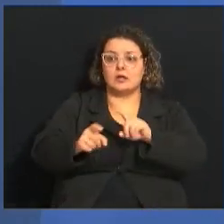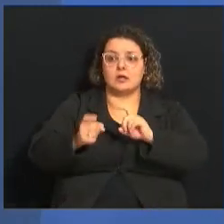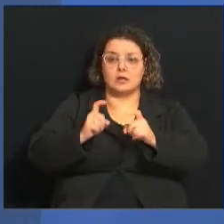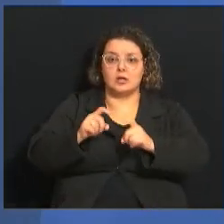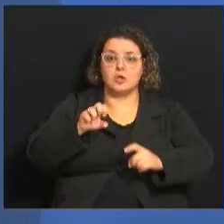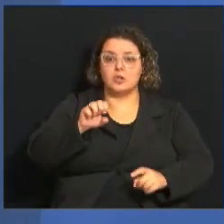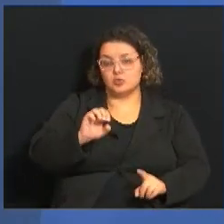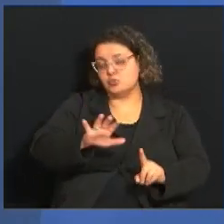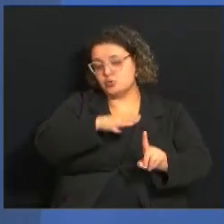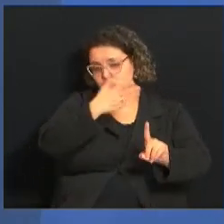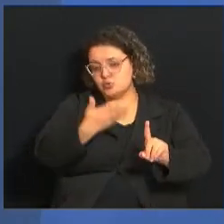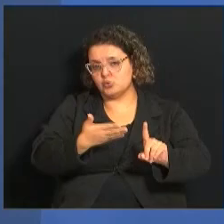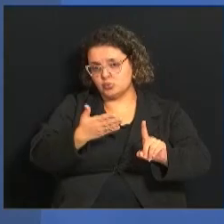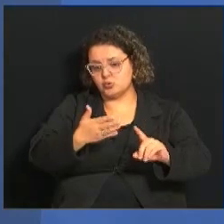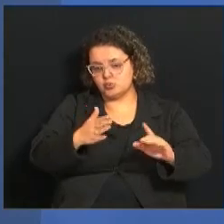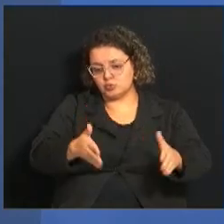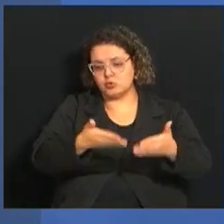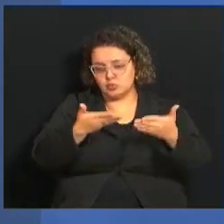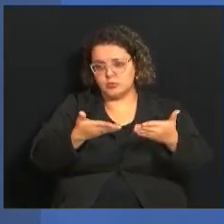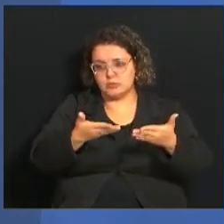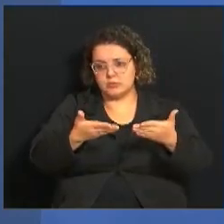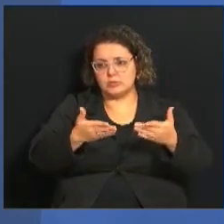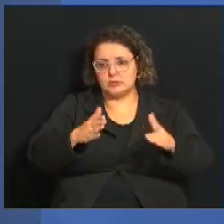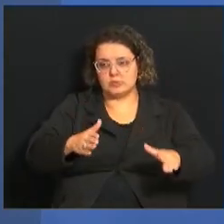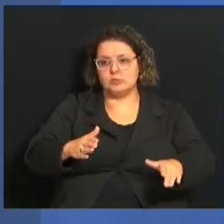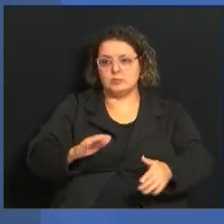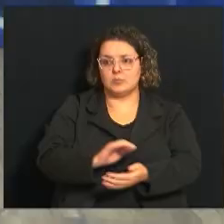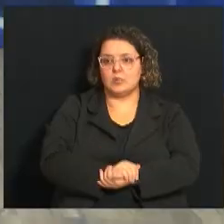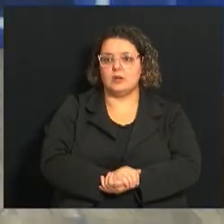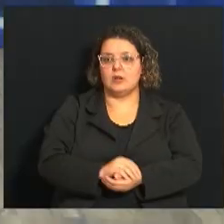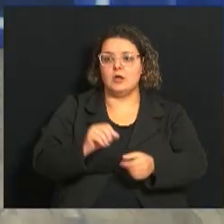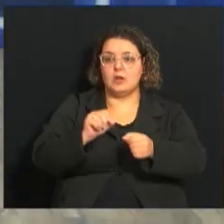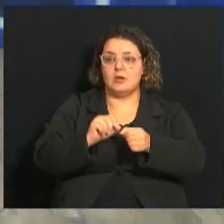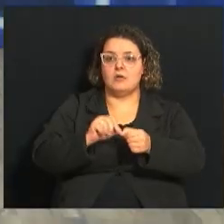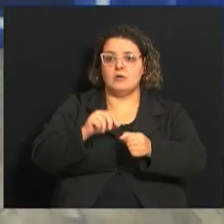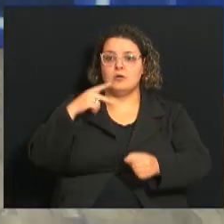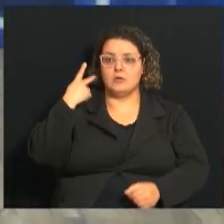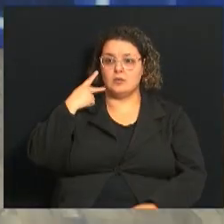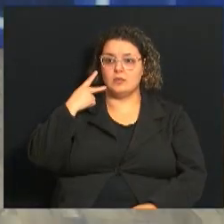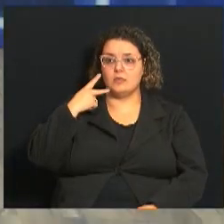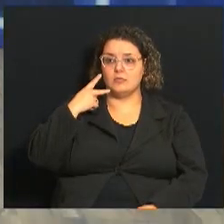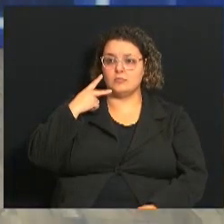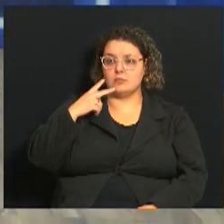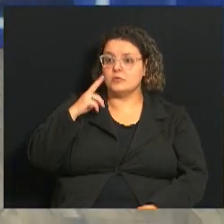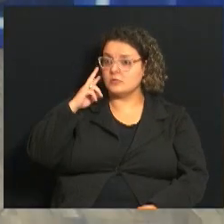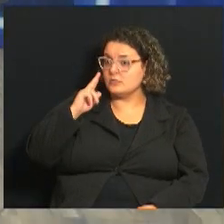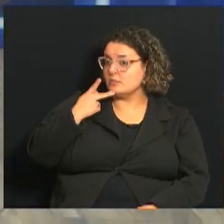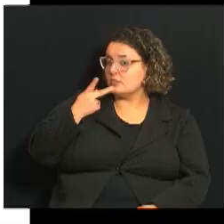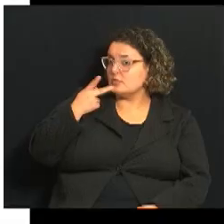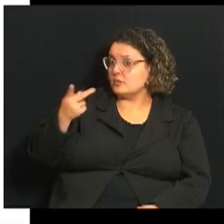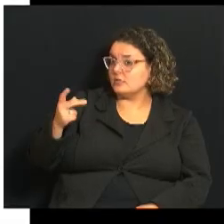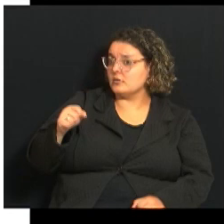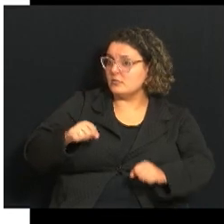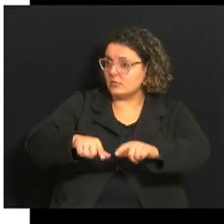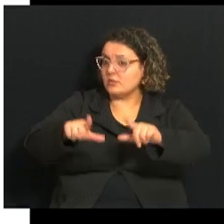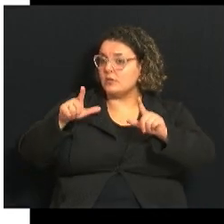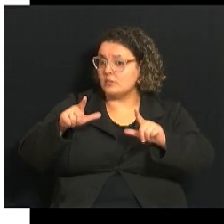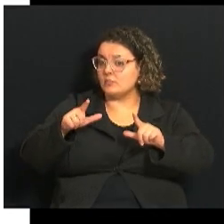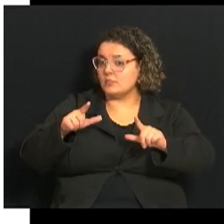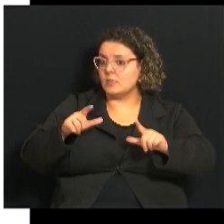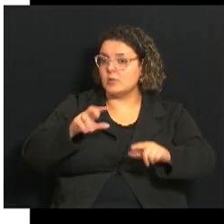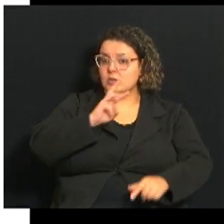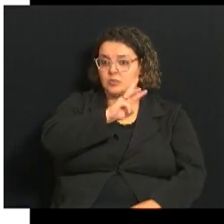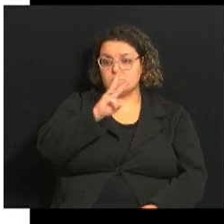solenes, que a gente lembra que são as homenagens que são feitas pelos parlamentares. Isso que você estava falando agora, eu abri aqui o site, Minabreu. Então, para quem está